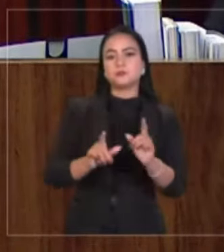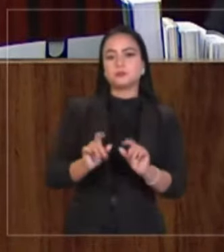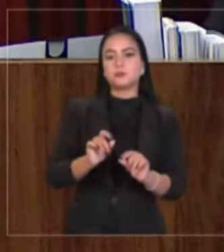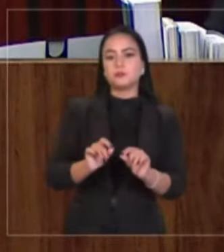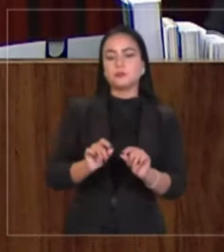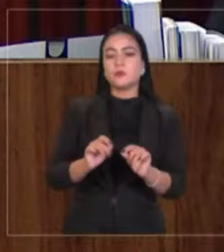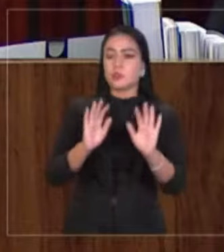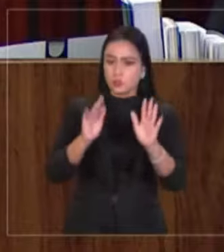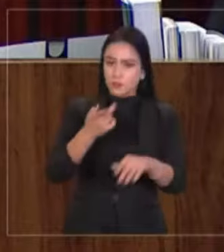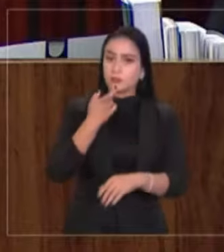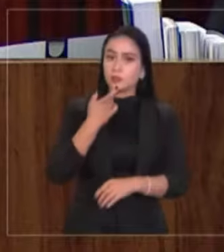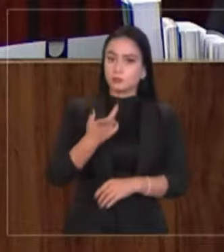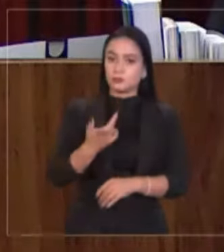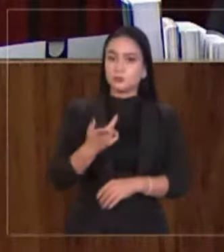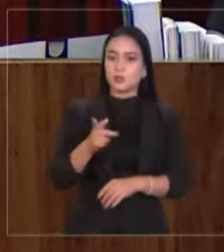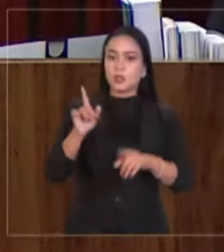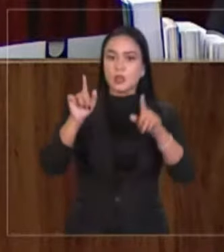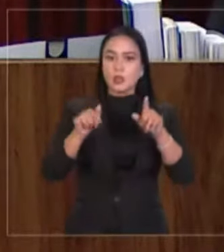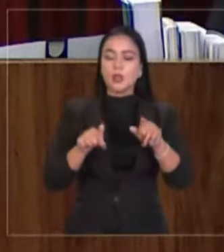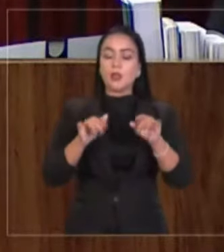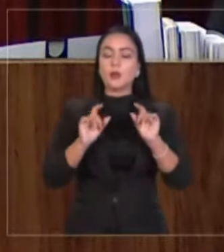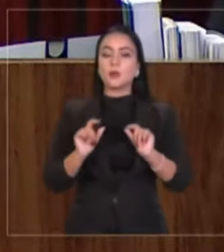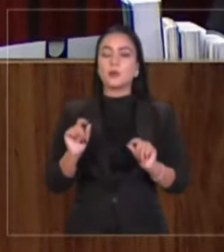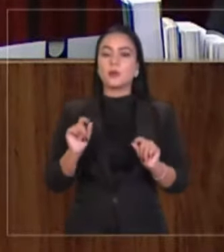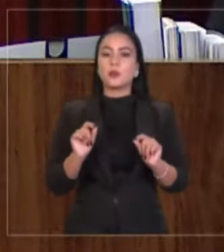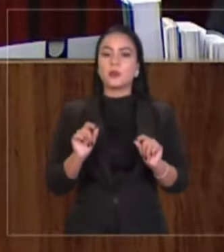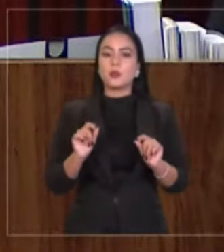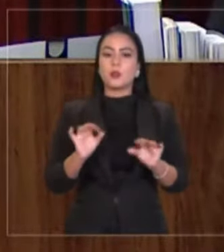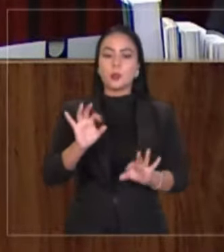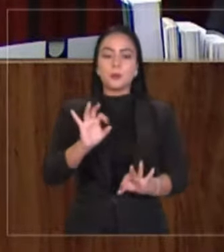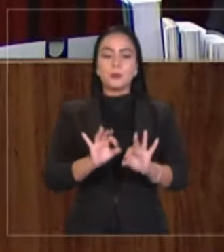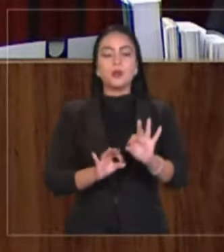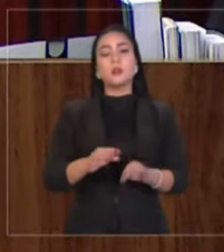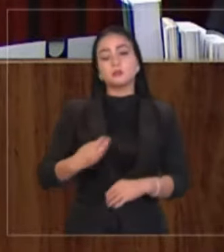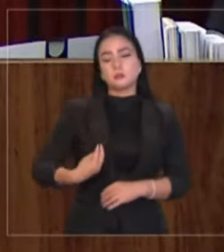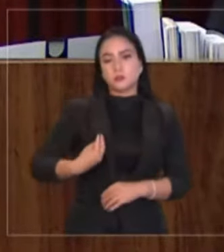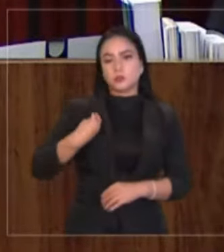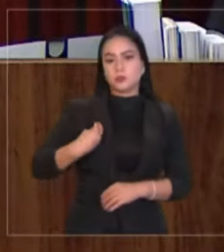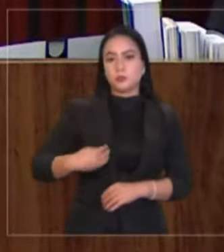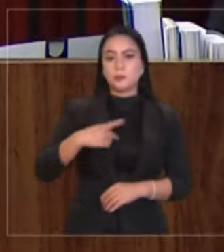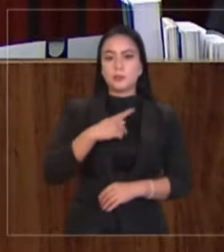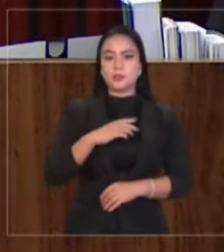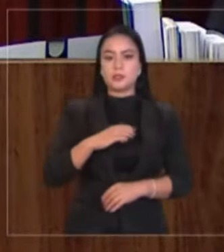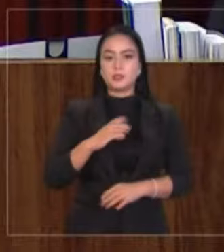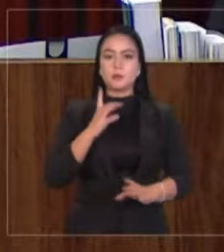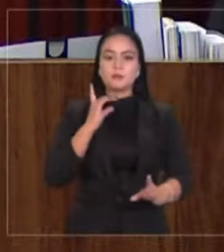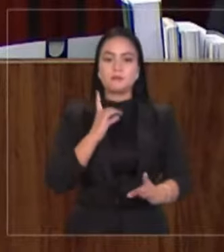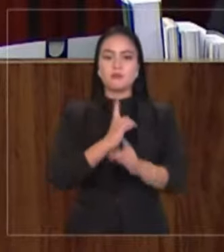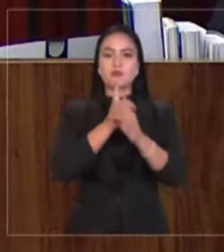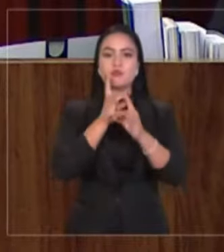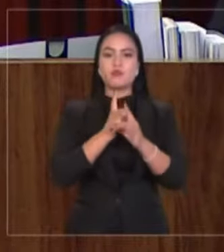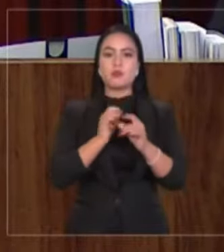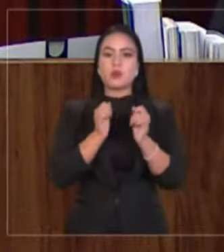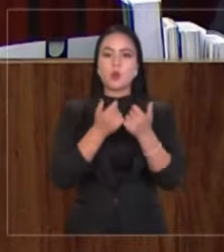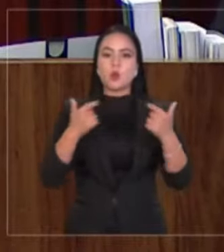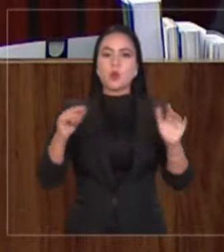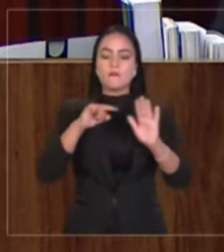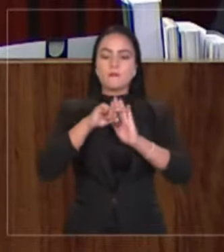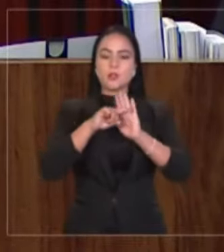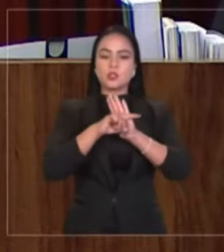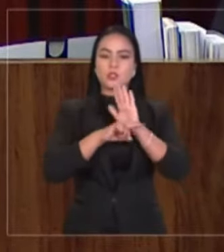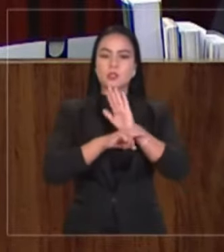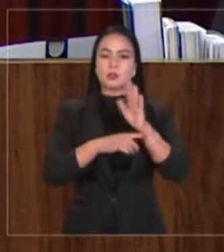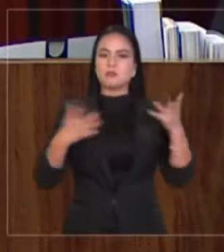colocou é o plano que existia eh do PCC descoberto numa grande investigação numa